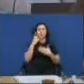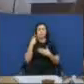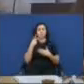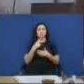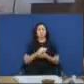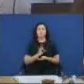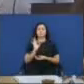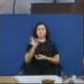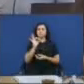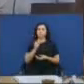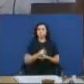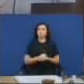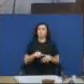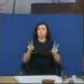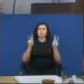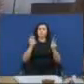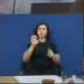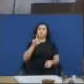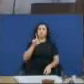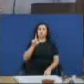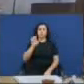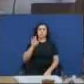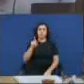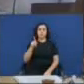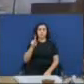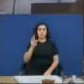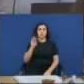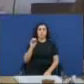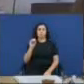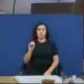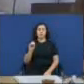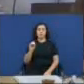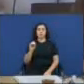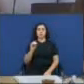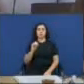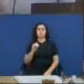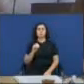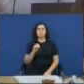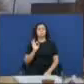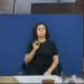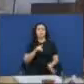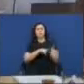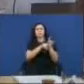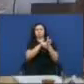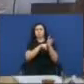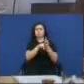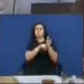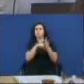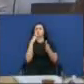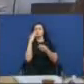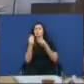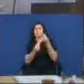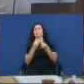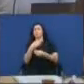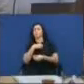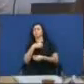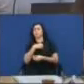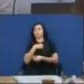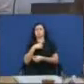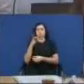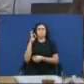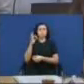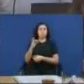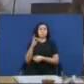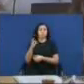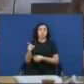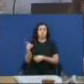vereador. Nessa questão da Electro fazer a poda, nós vamos buscar essa informação, tanto tenho certeza que Vossa Excelência